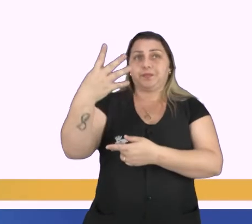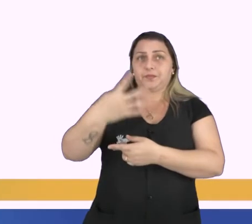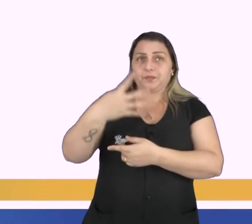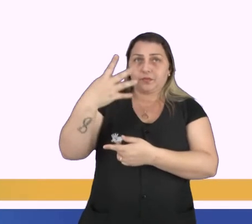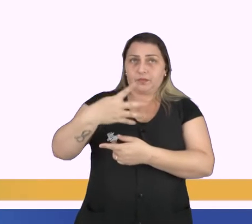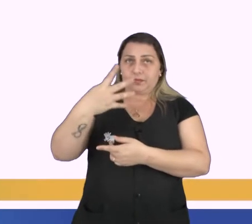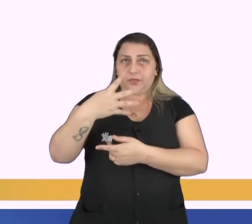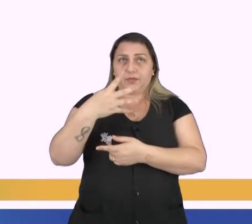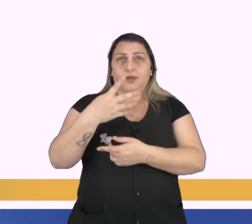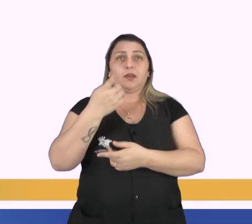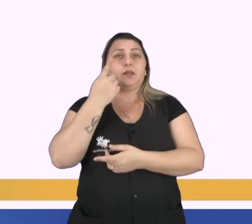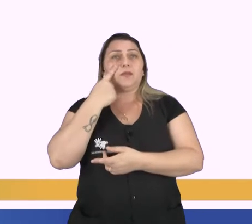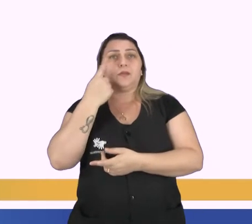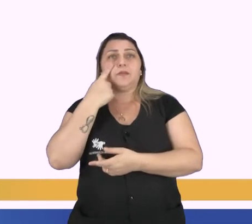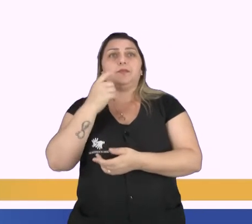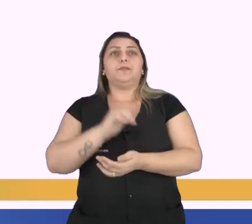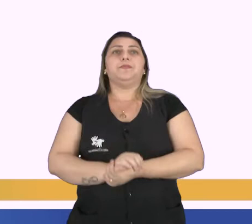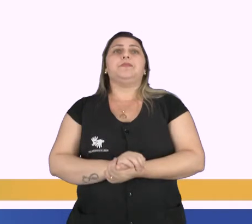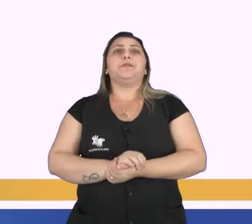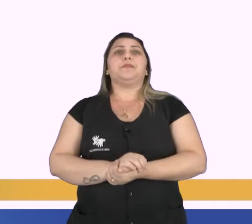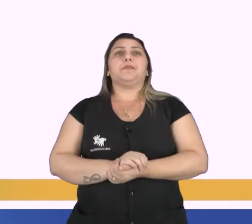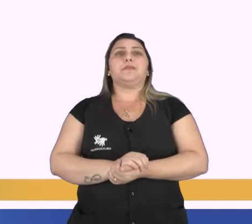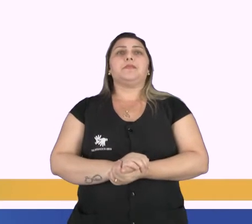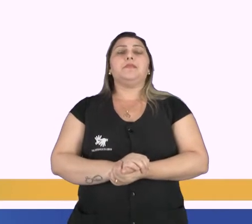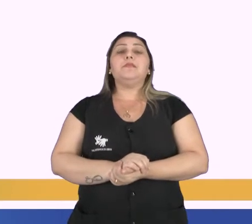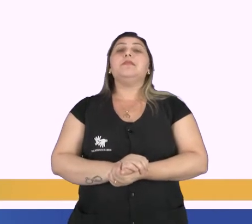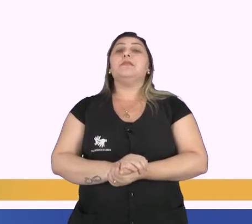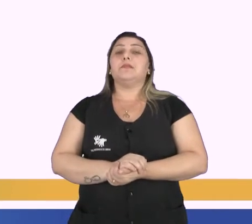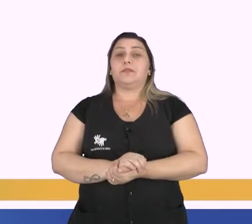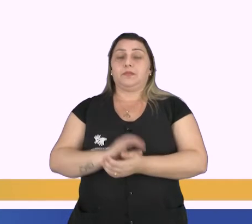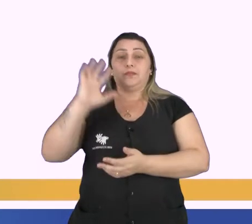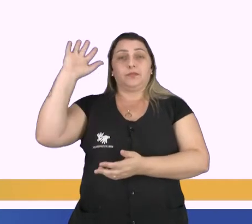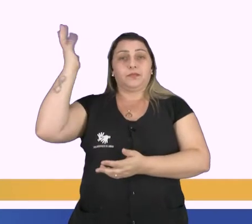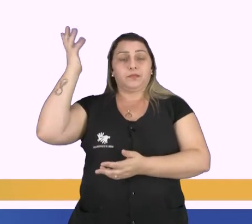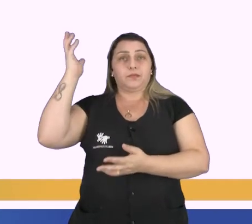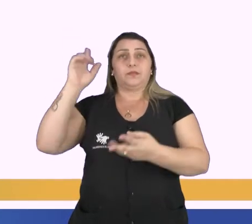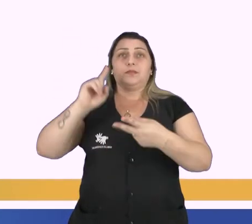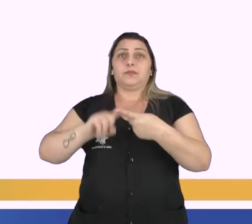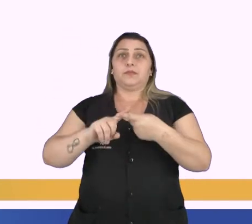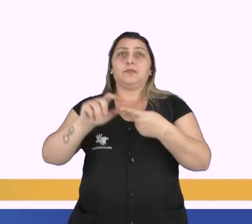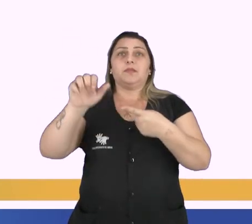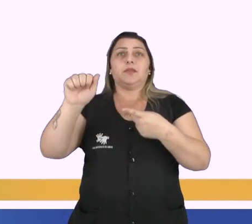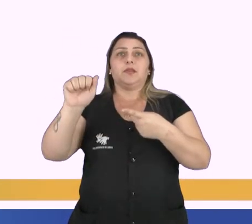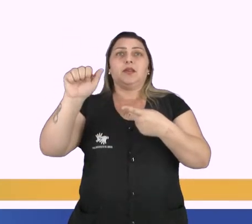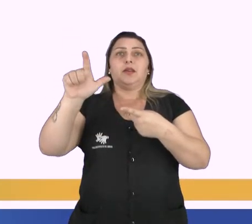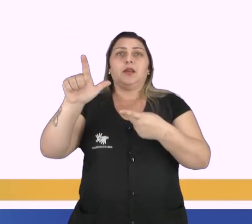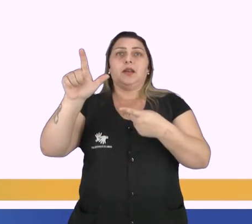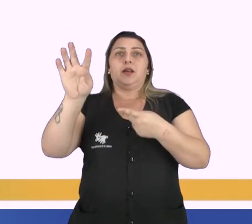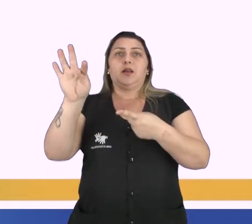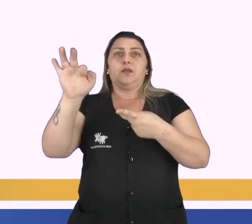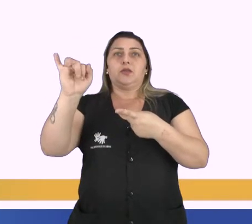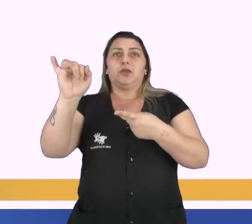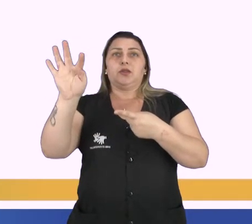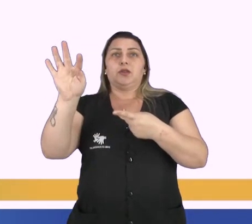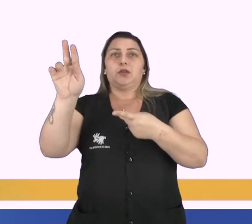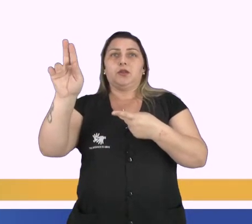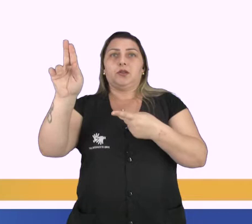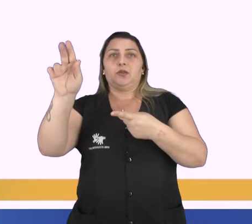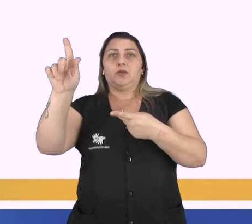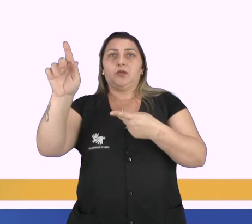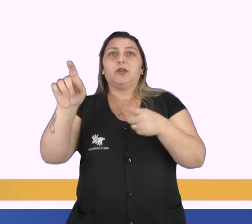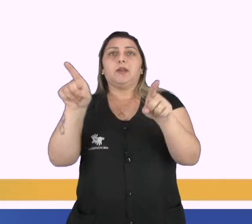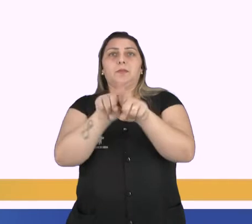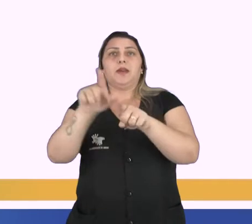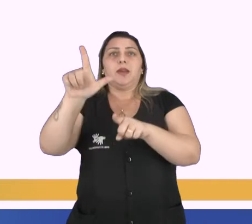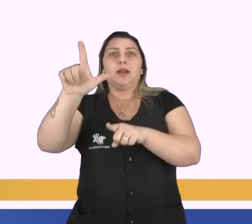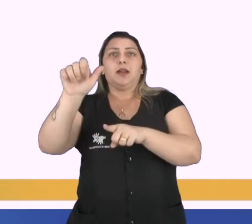trata sobre isso. Ela fala o seguinte: entre os fatores que interferem no clima estão altitude e latitude. Como essas variáveis